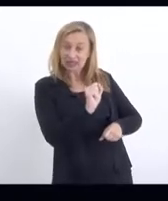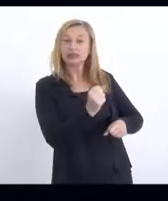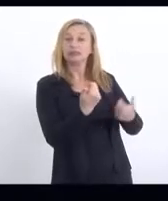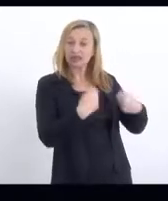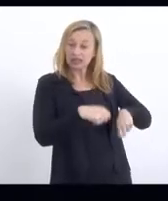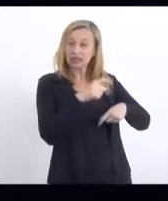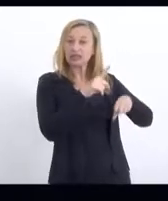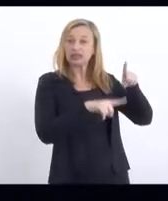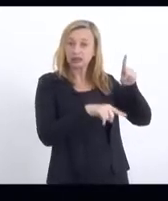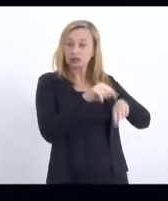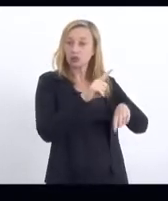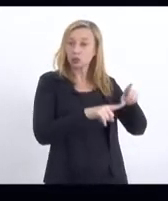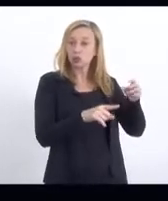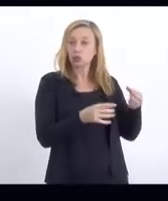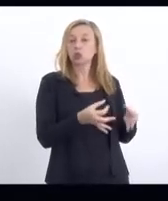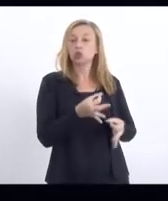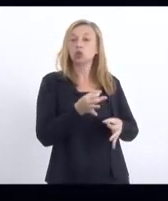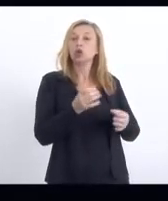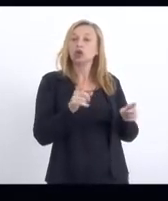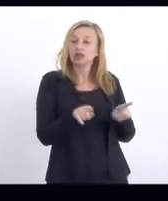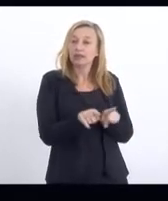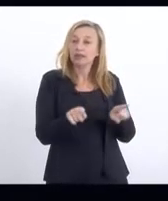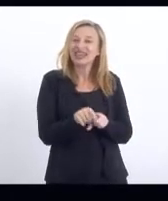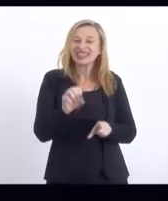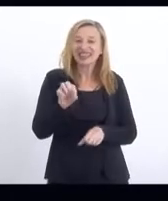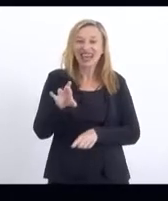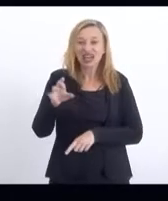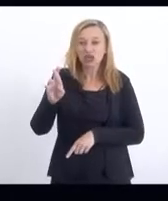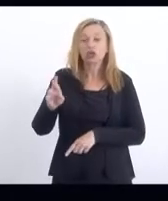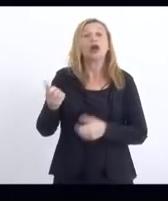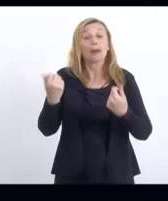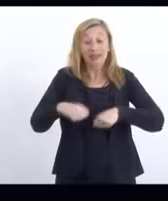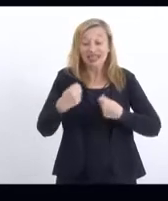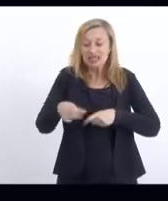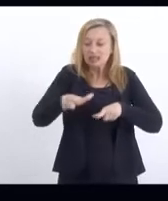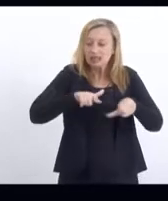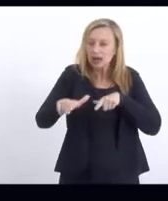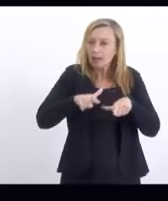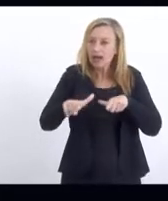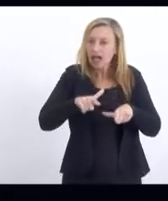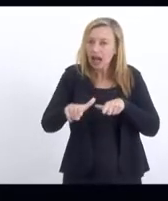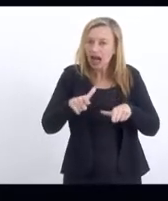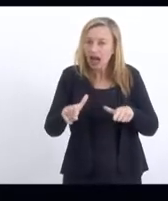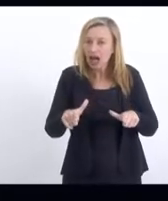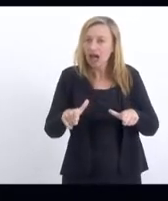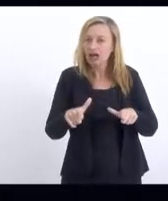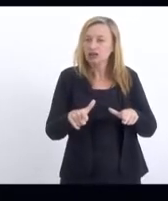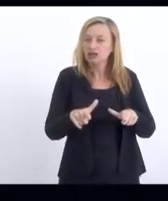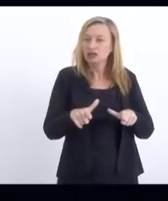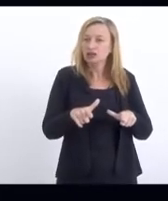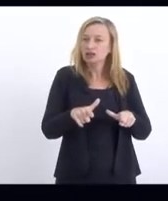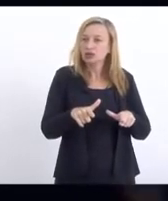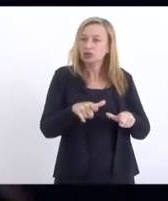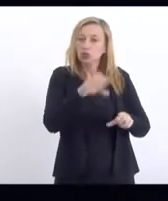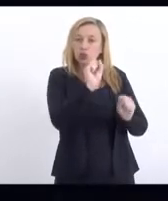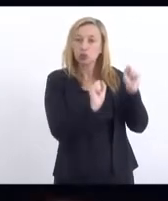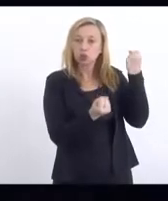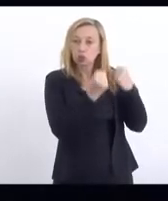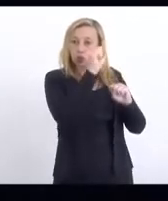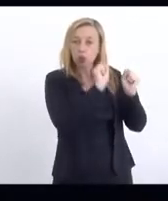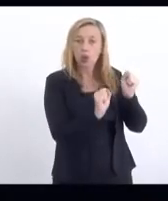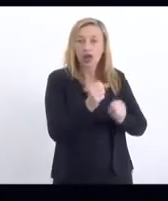temos os nossos secadores. Eles têm que trabalhar, os nossos secadores, começam a trabalhar